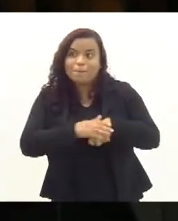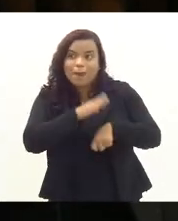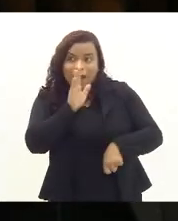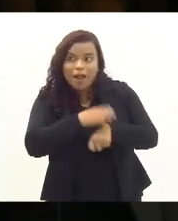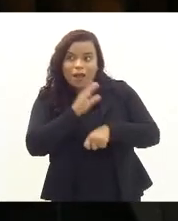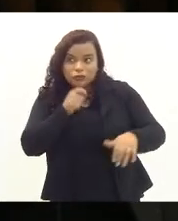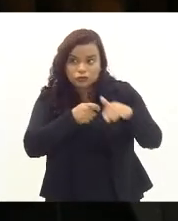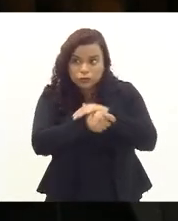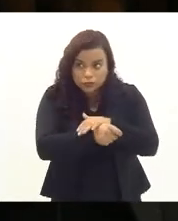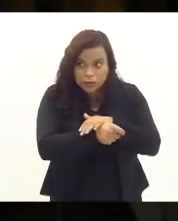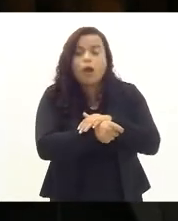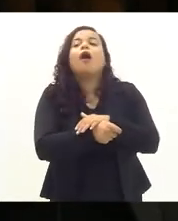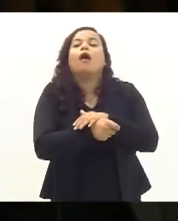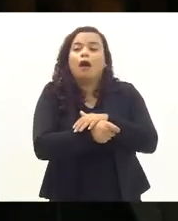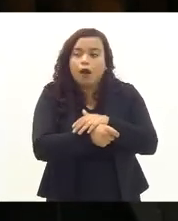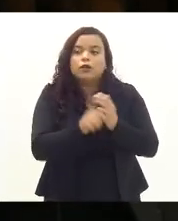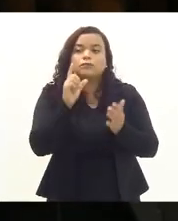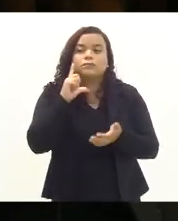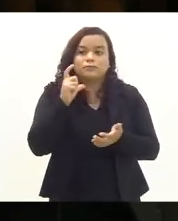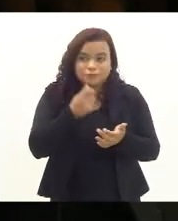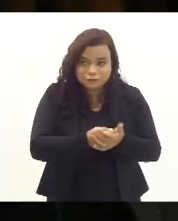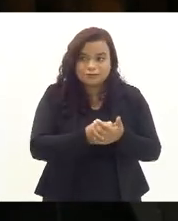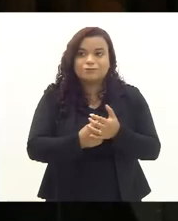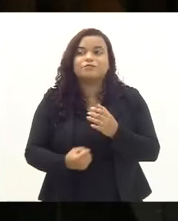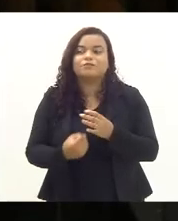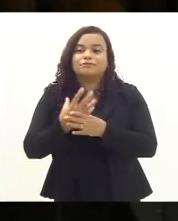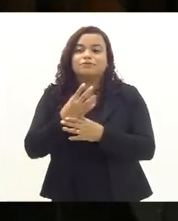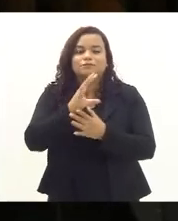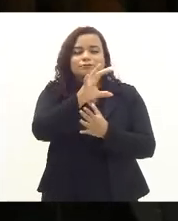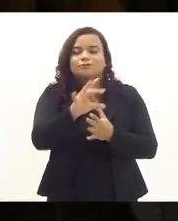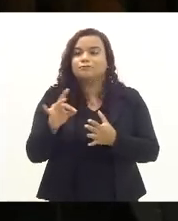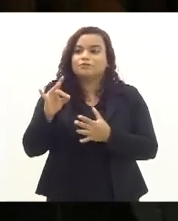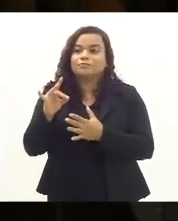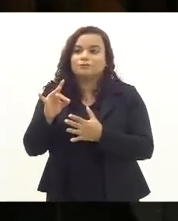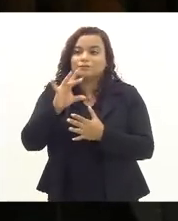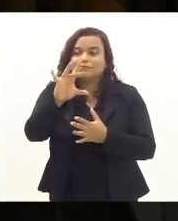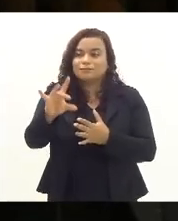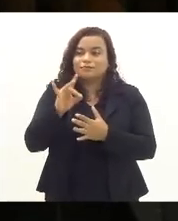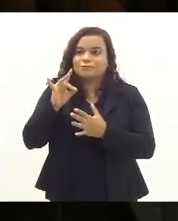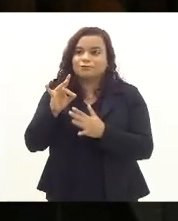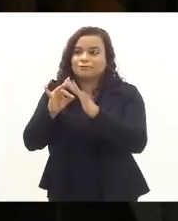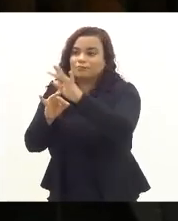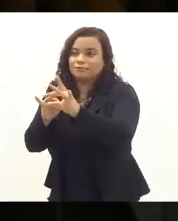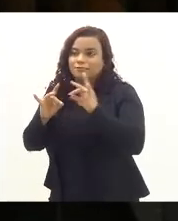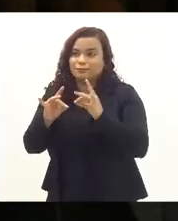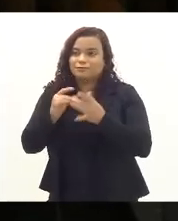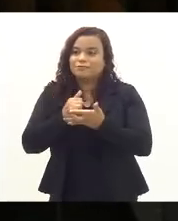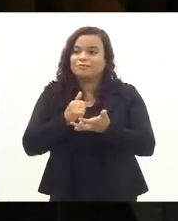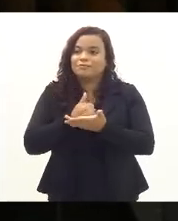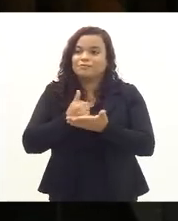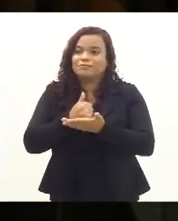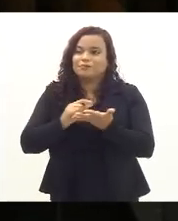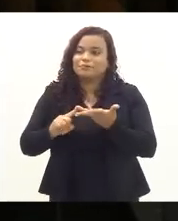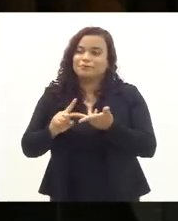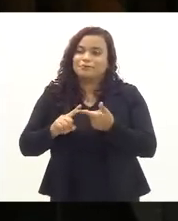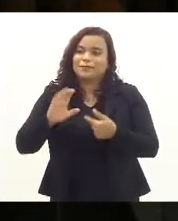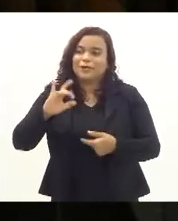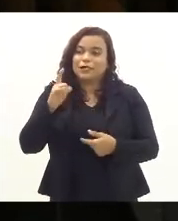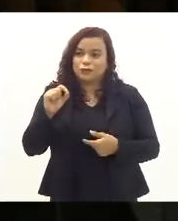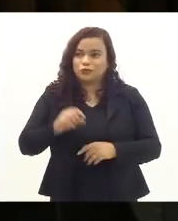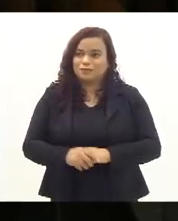investimentos definiram o eixos aí nós concluímos o